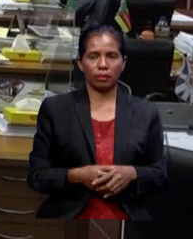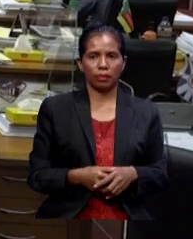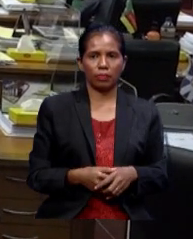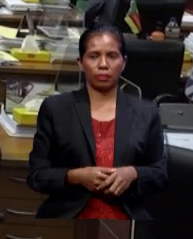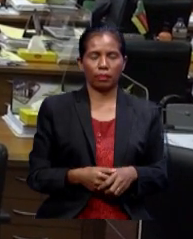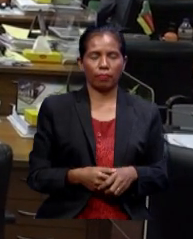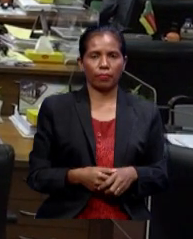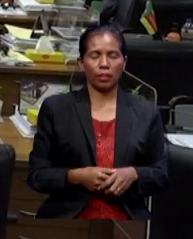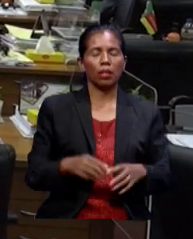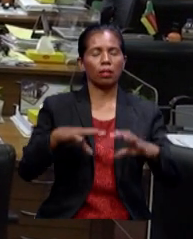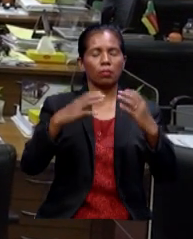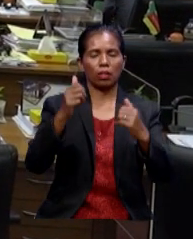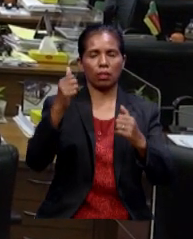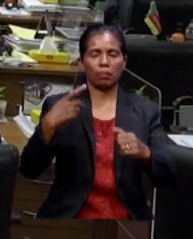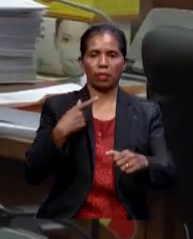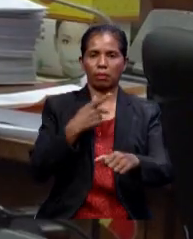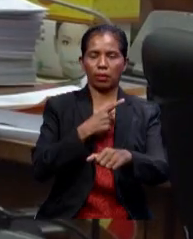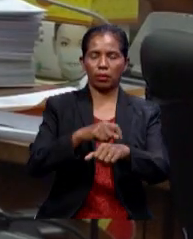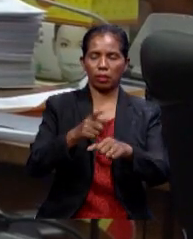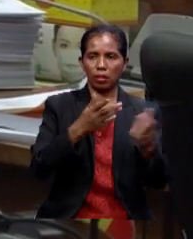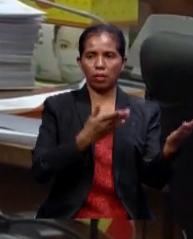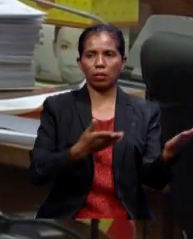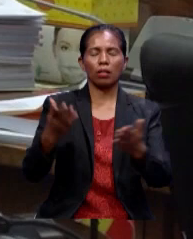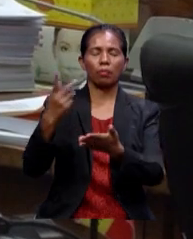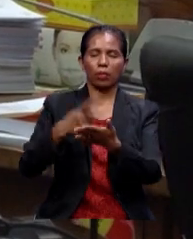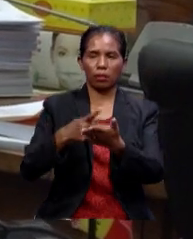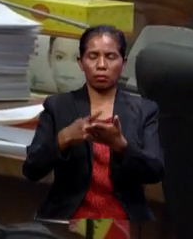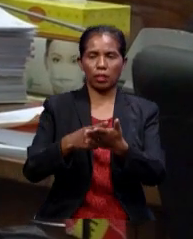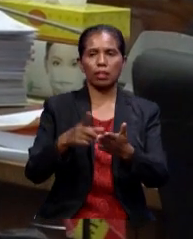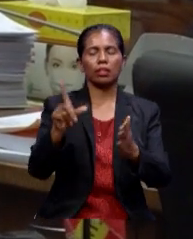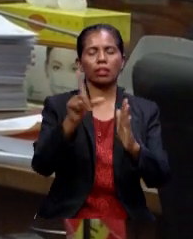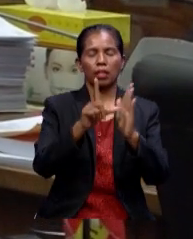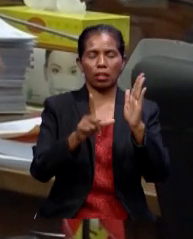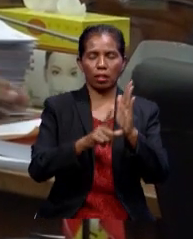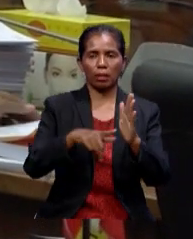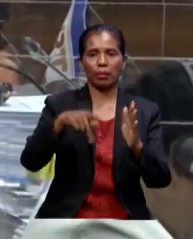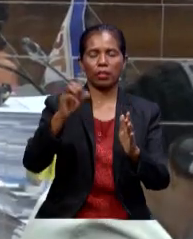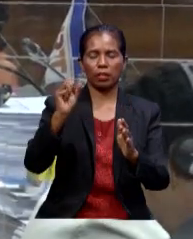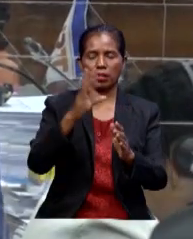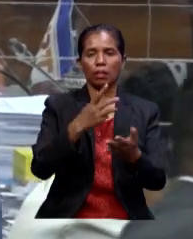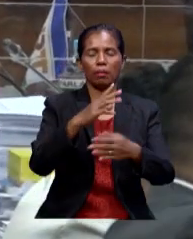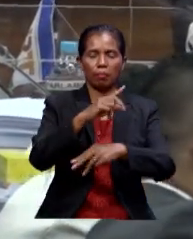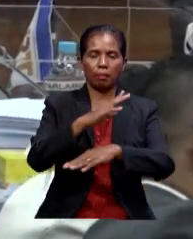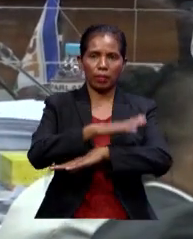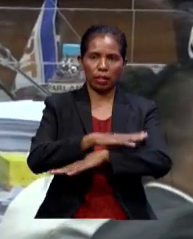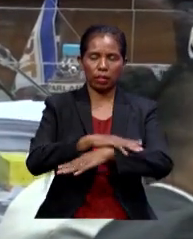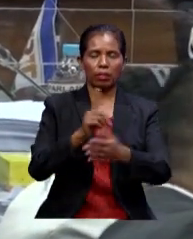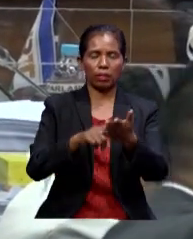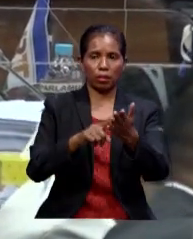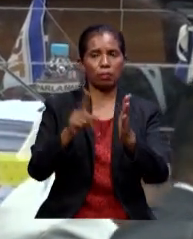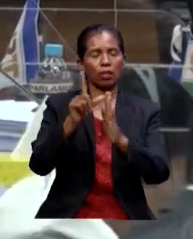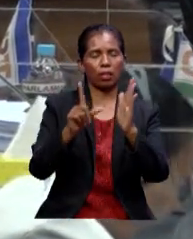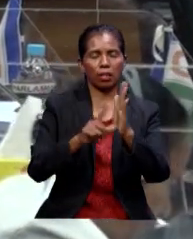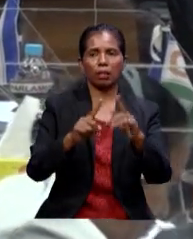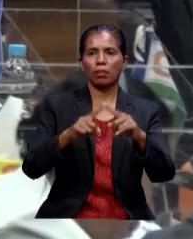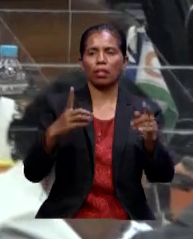Foi na Leste, né? Comissão A, Parlamento Nacional submete proposta de alteração lei pensão vitalícia, ba mesa, atual discussão no alteração, ba lei refere, mas bem